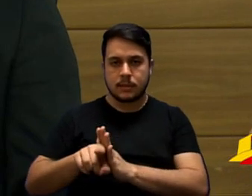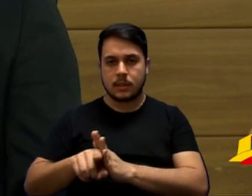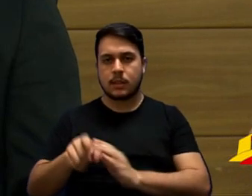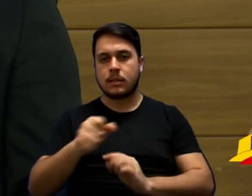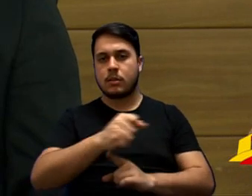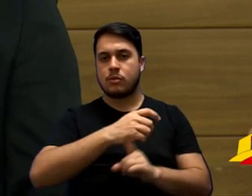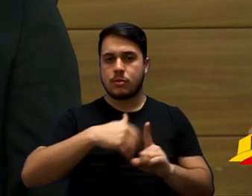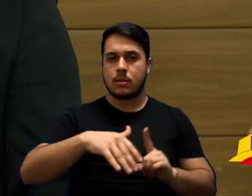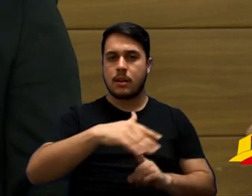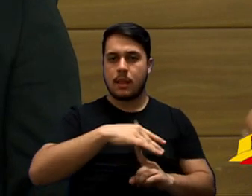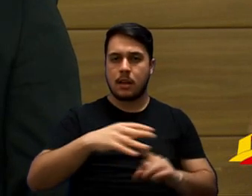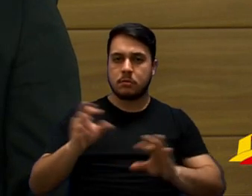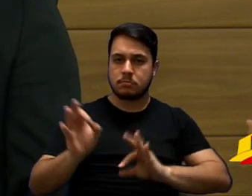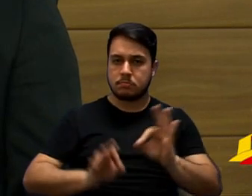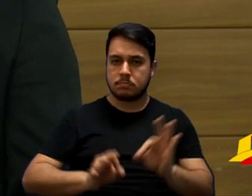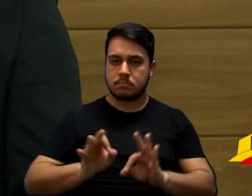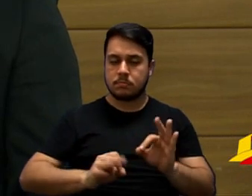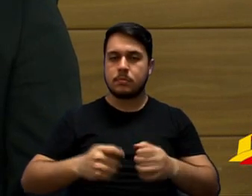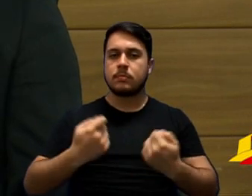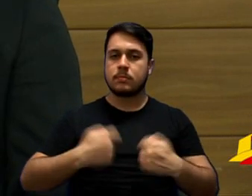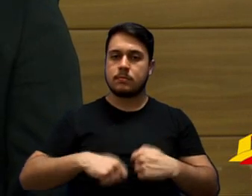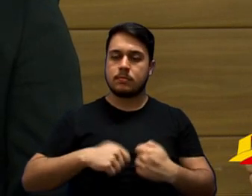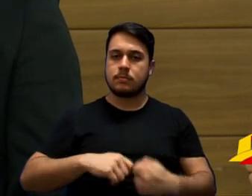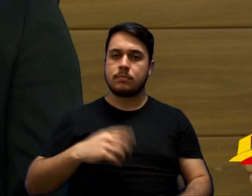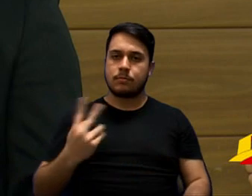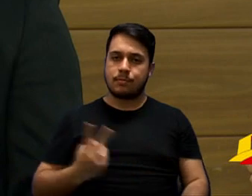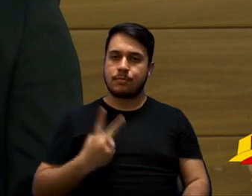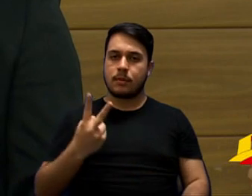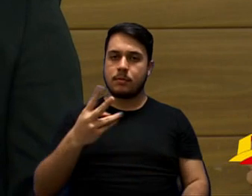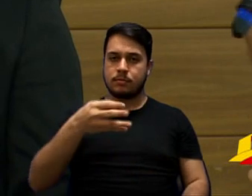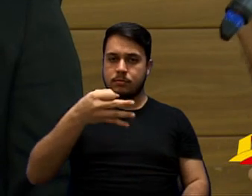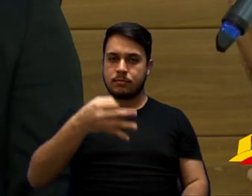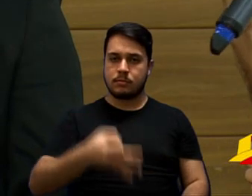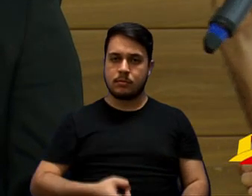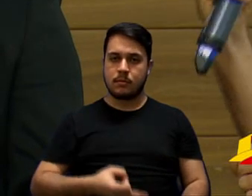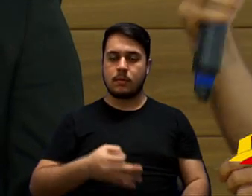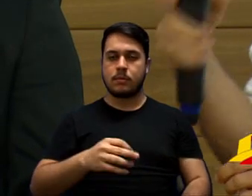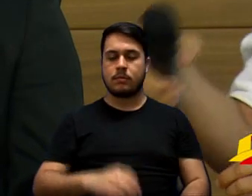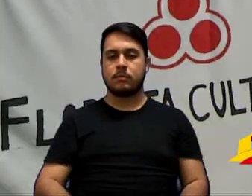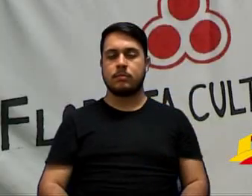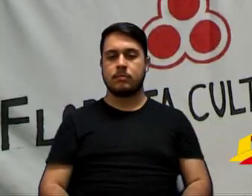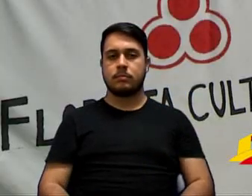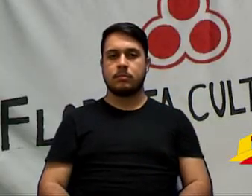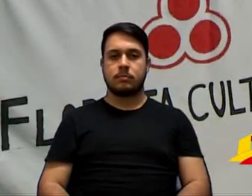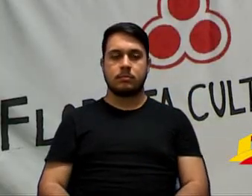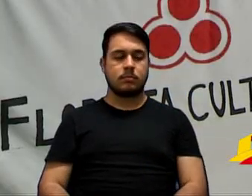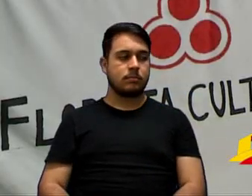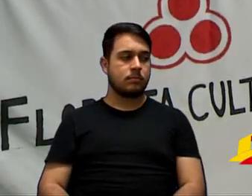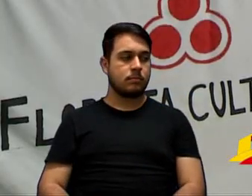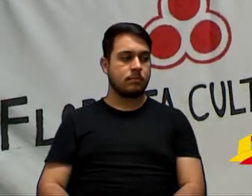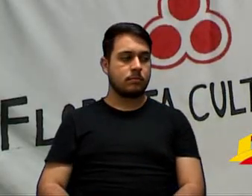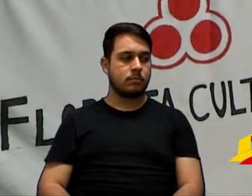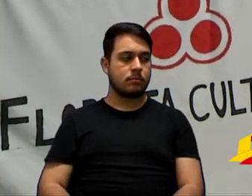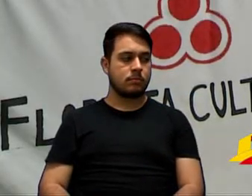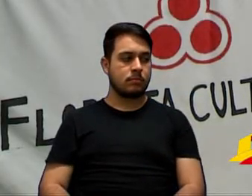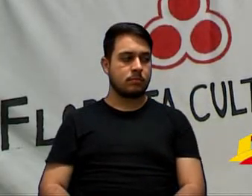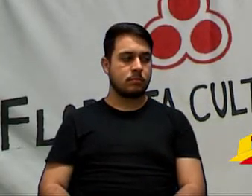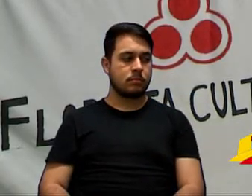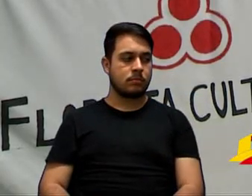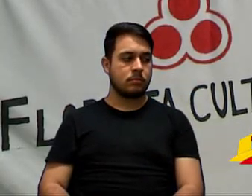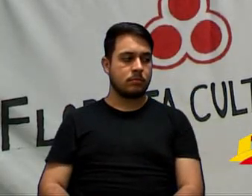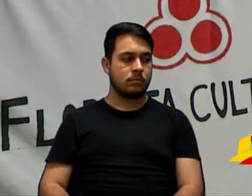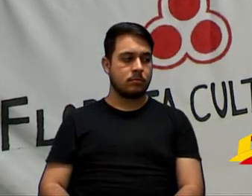organizada eu acho que esse é o valor que nós podemos ter pra fazer diferente é só pegar um show pra